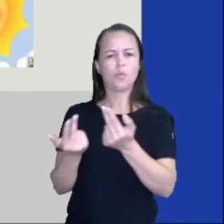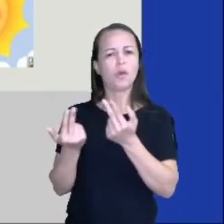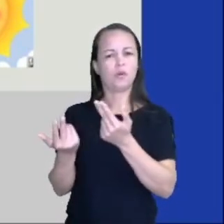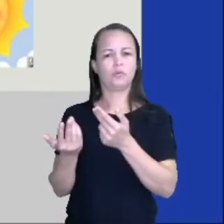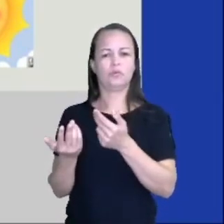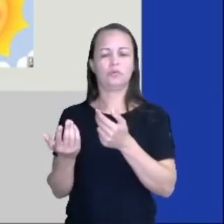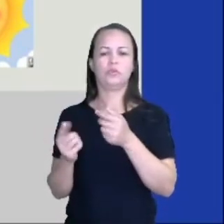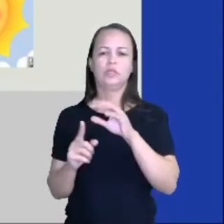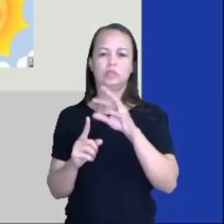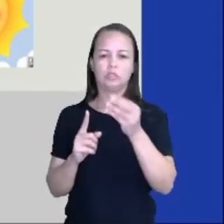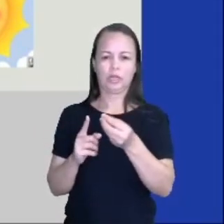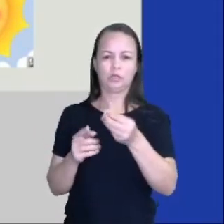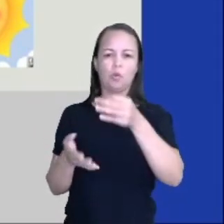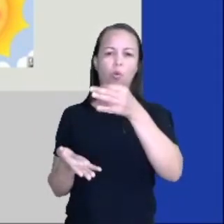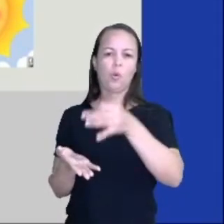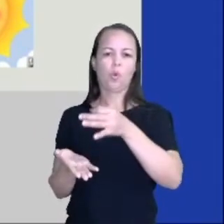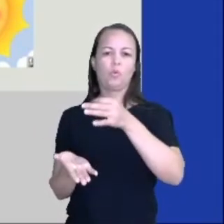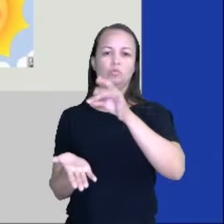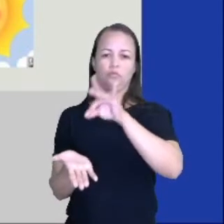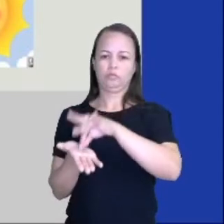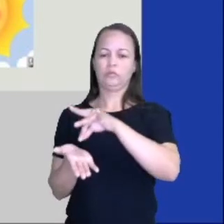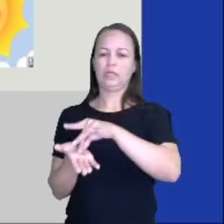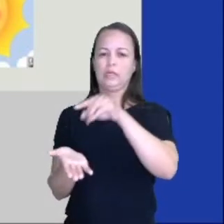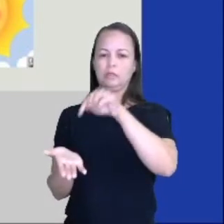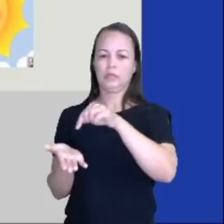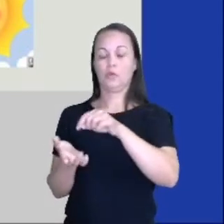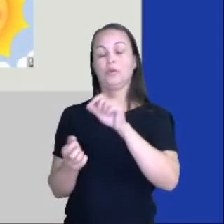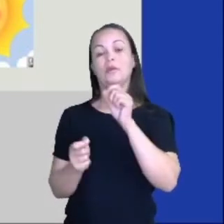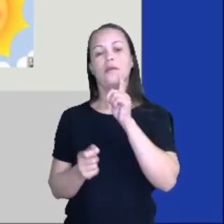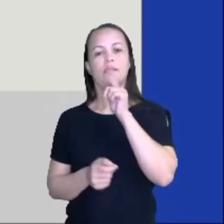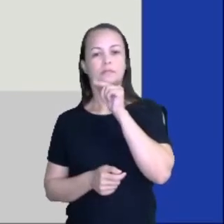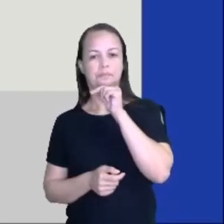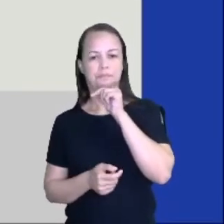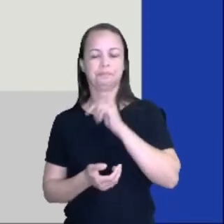o seu estado original, ou seja, água.